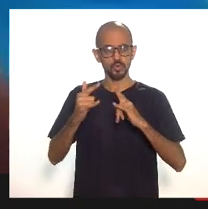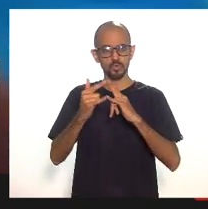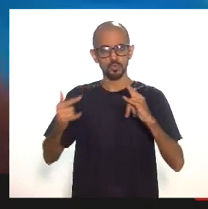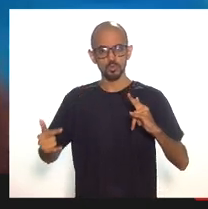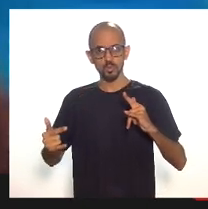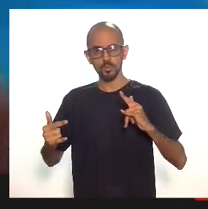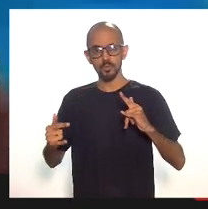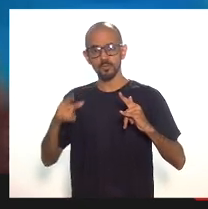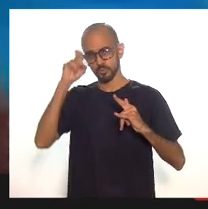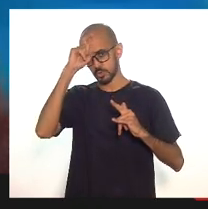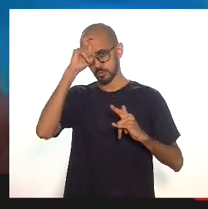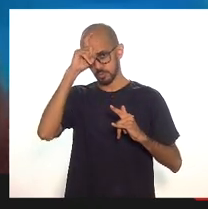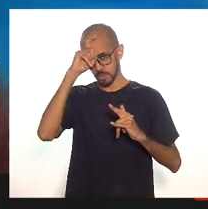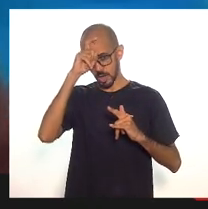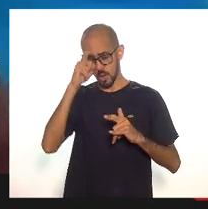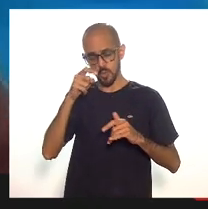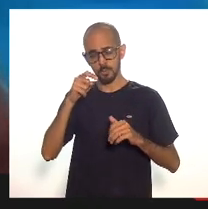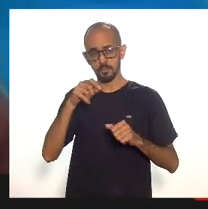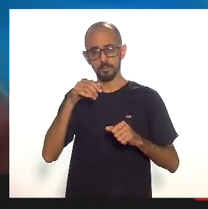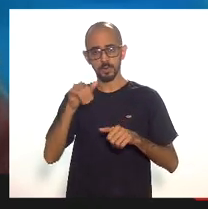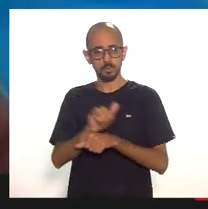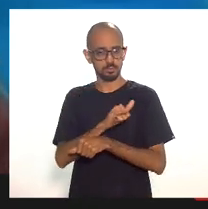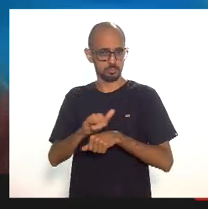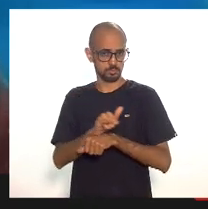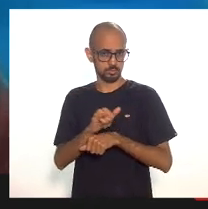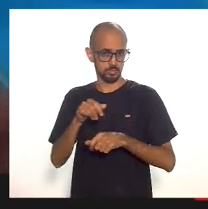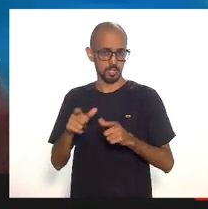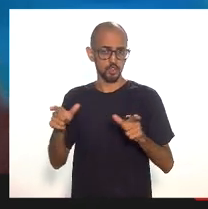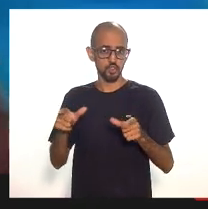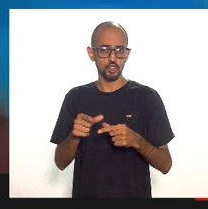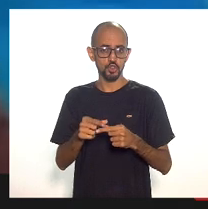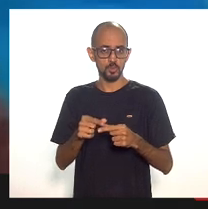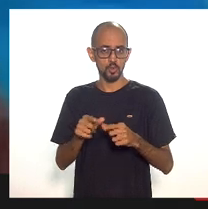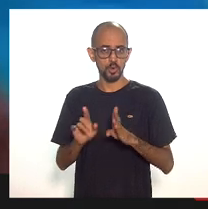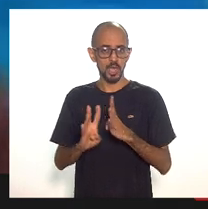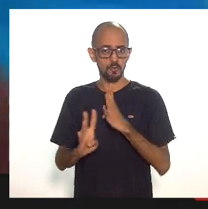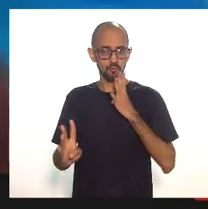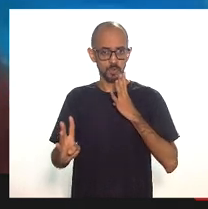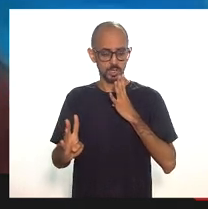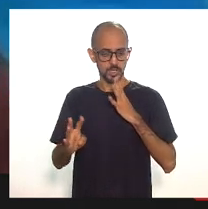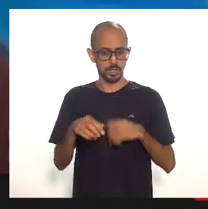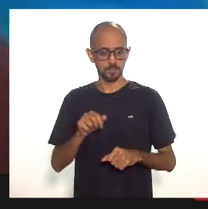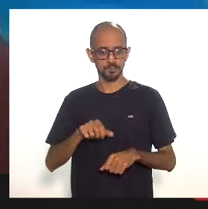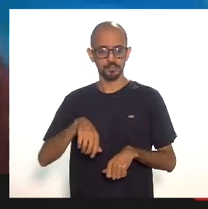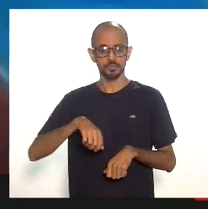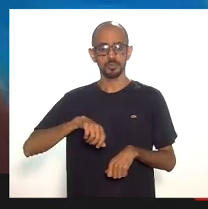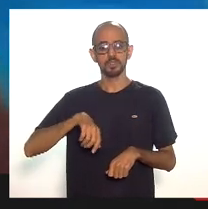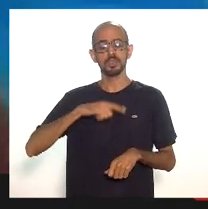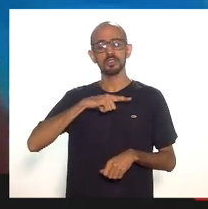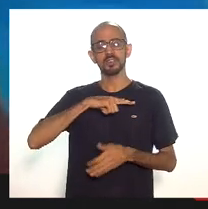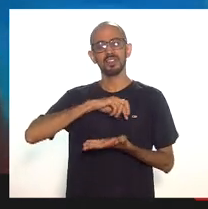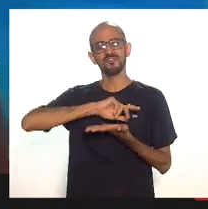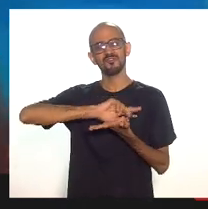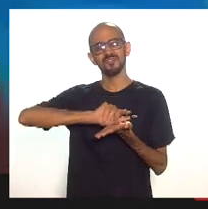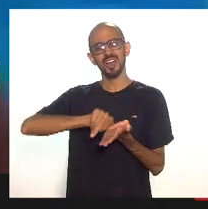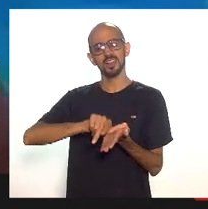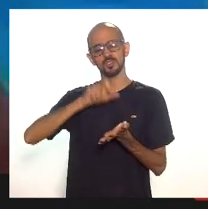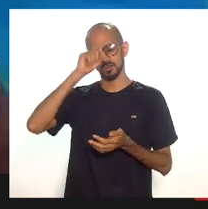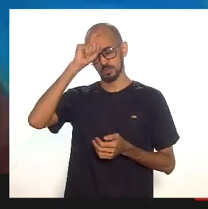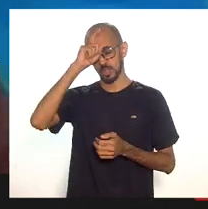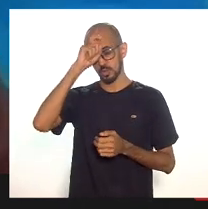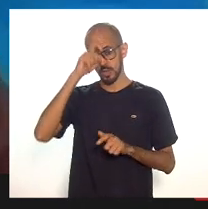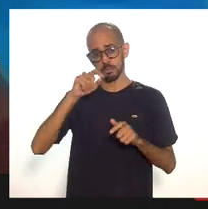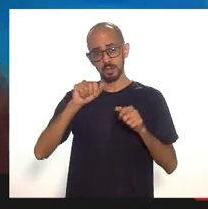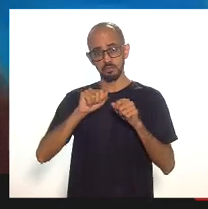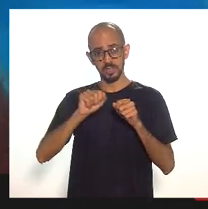e enfrentar a necessidade da fila, os senhores têm aberto leitos em unidades tradicionais, como Souza Guiar, Miguel Couto, Salgado Filho, e para esses leitos virarem